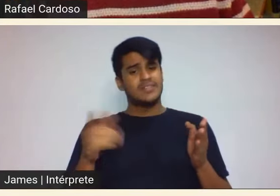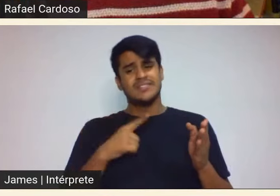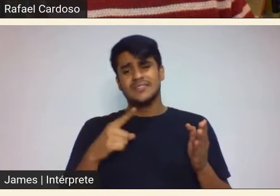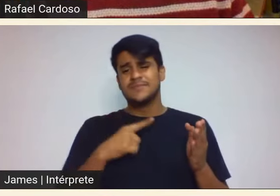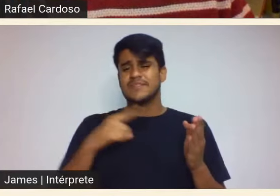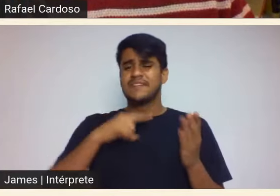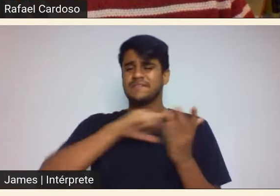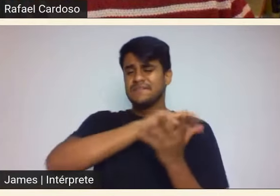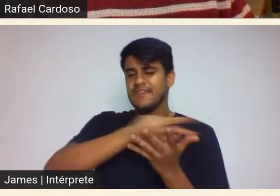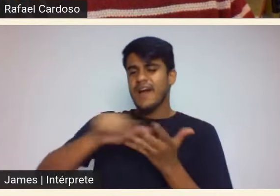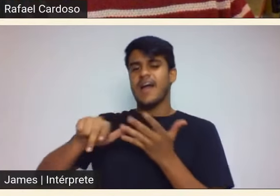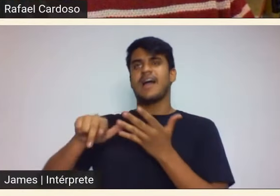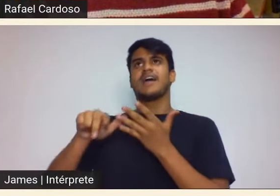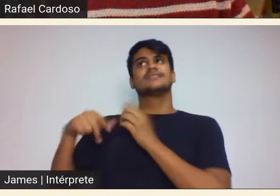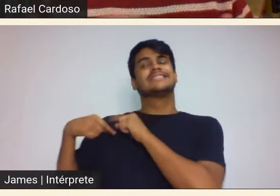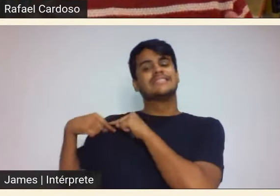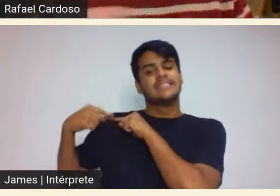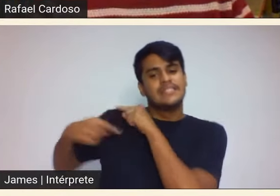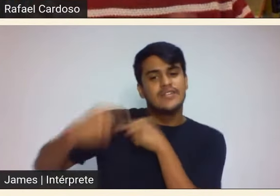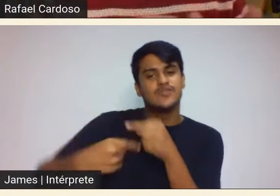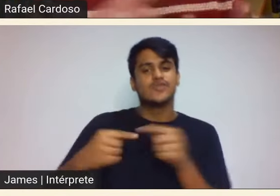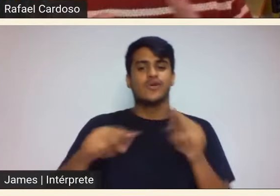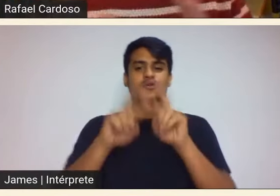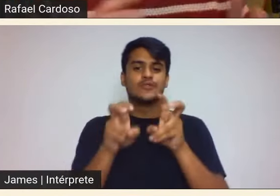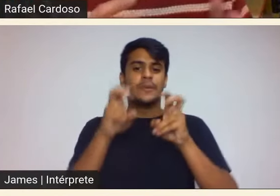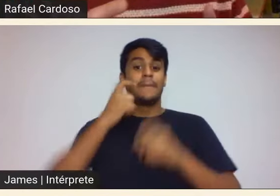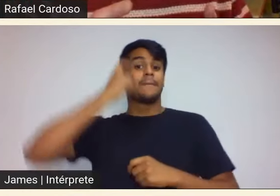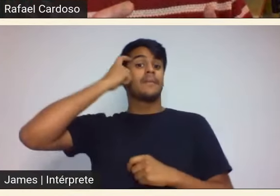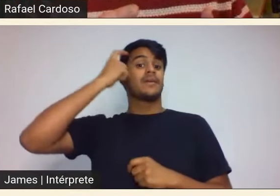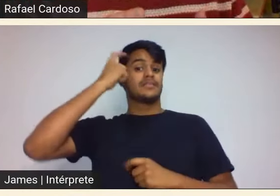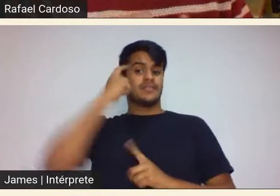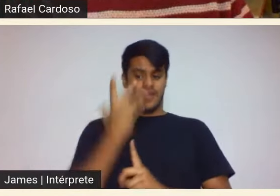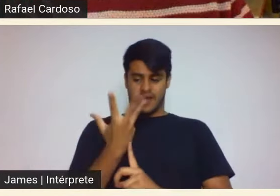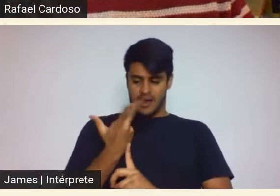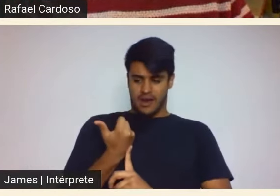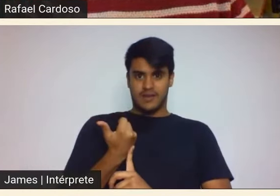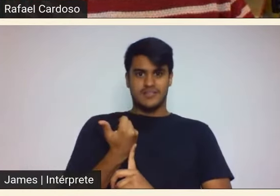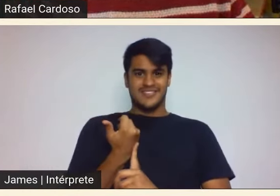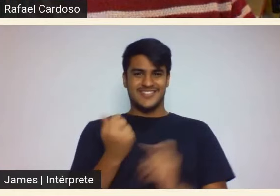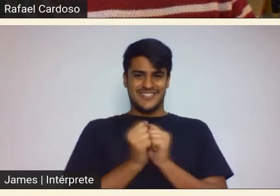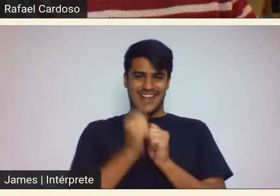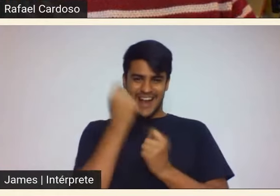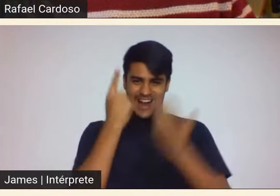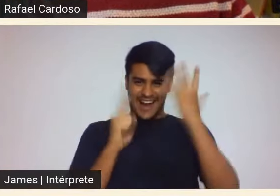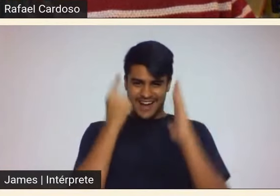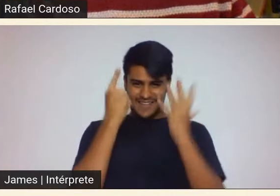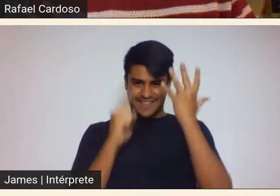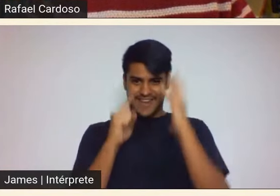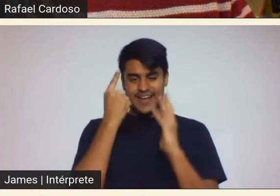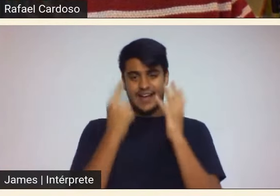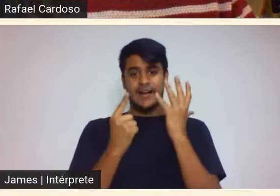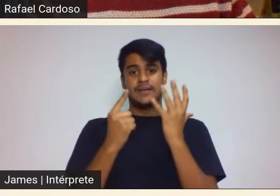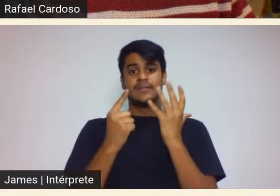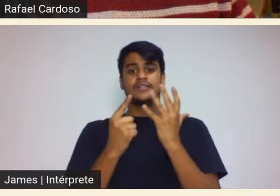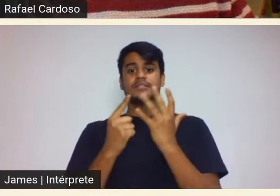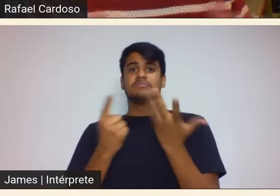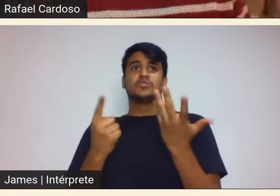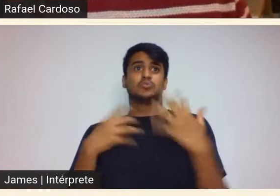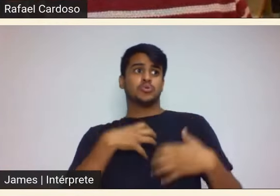uma tradição de pensar arte e carnaval como duas faces de uma mesma